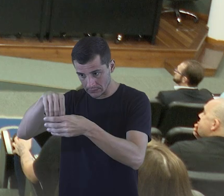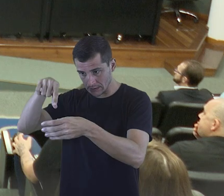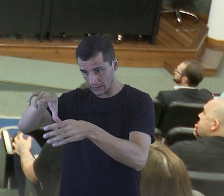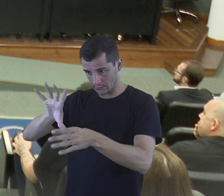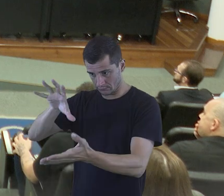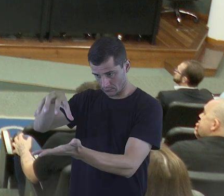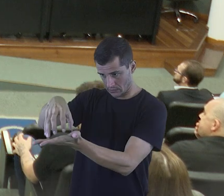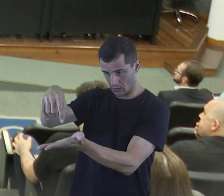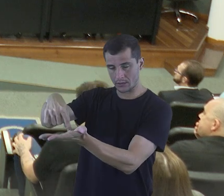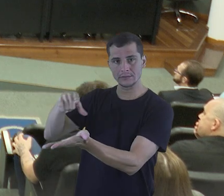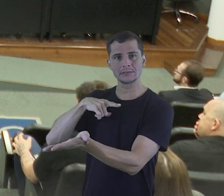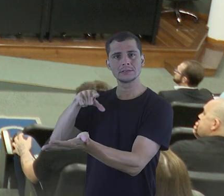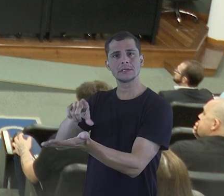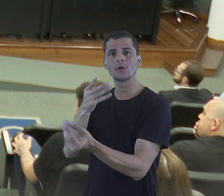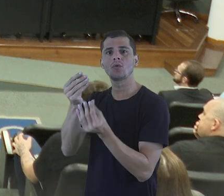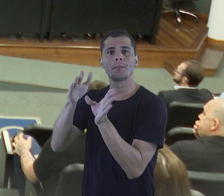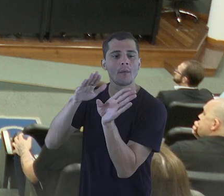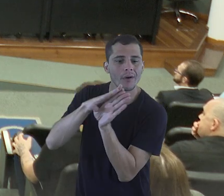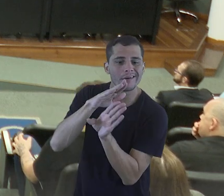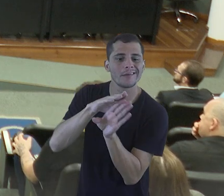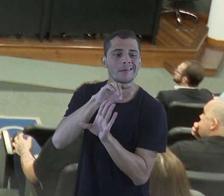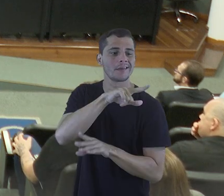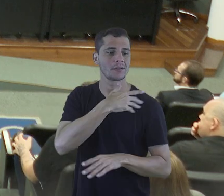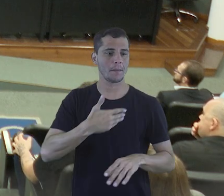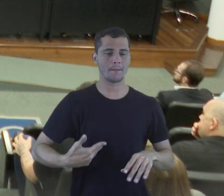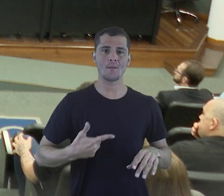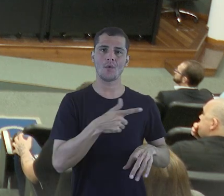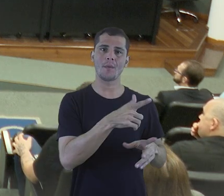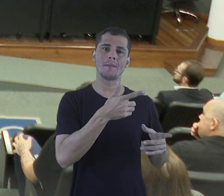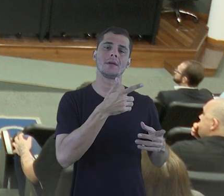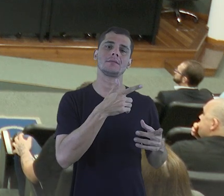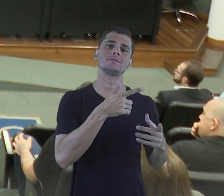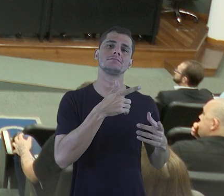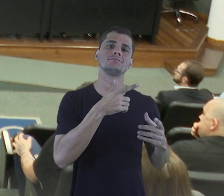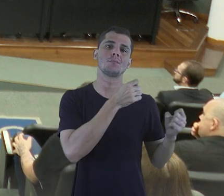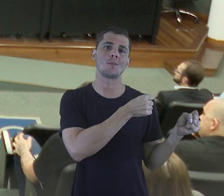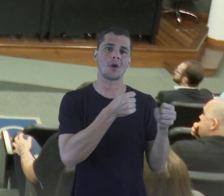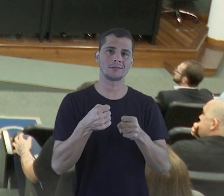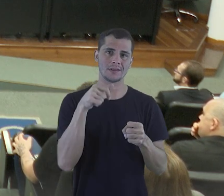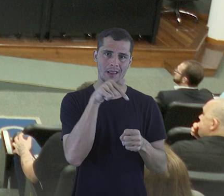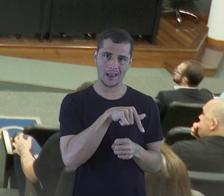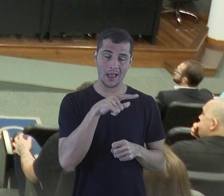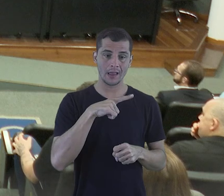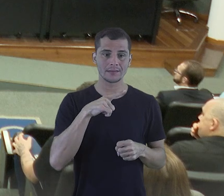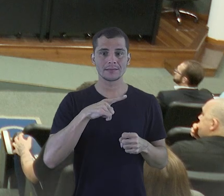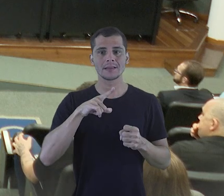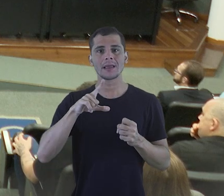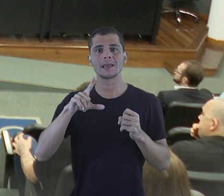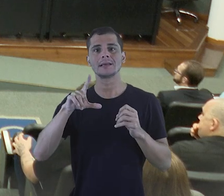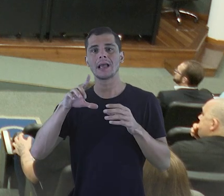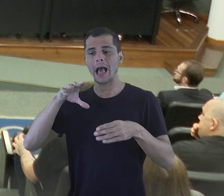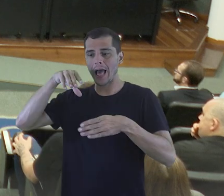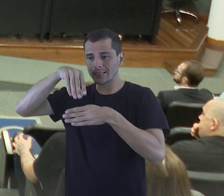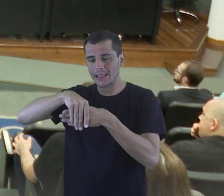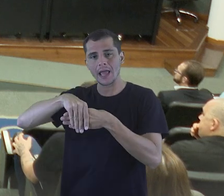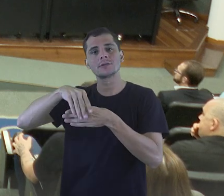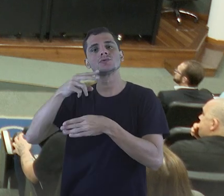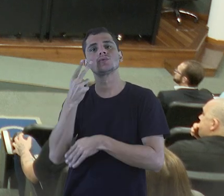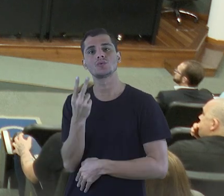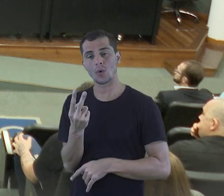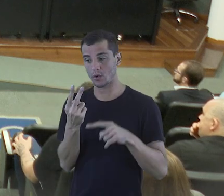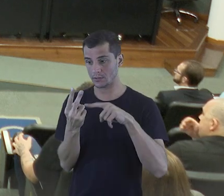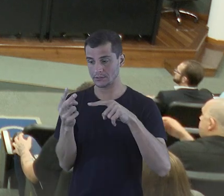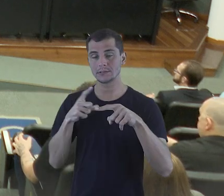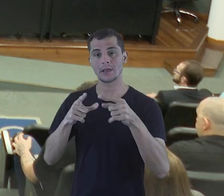isso especificamente lá na NPD você tem um guia orientativo ao poder público nesse guia